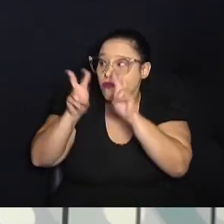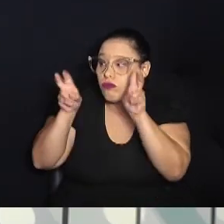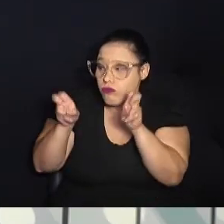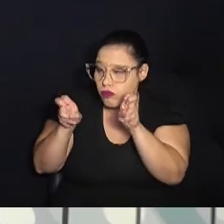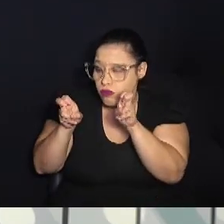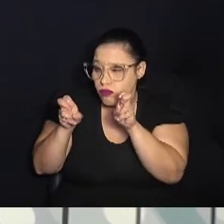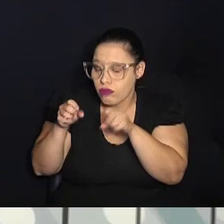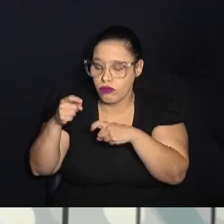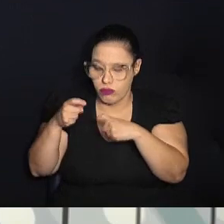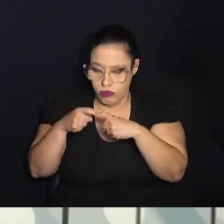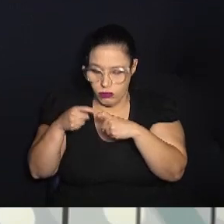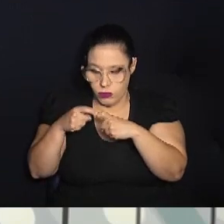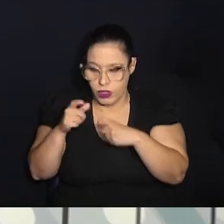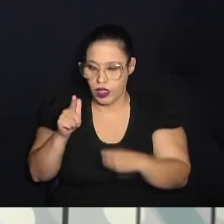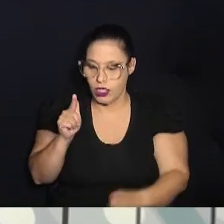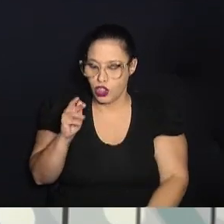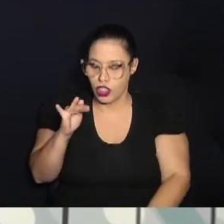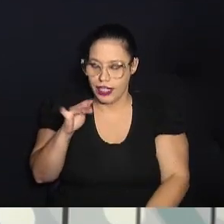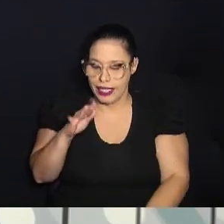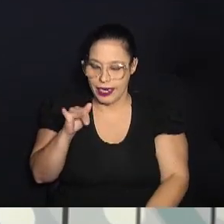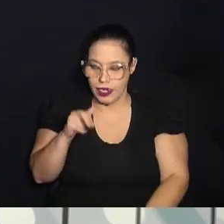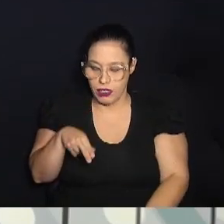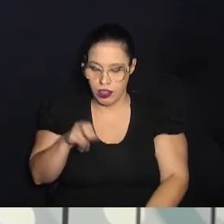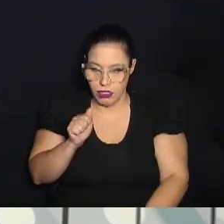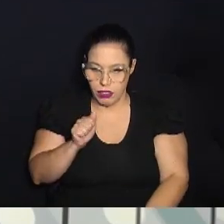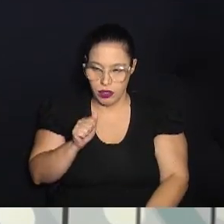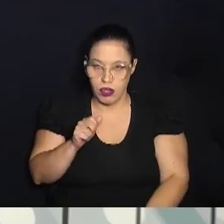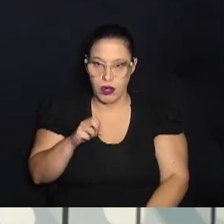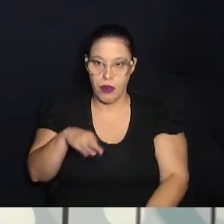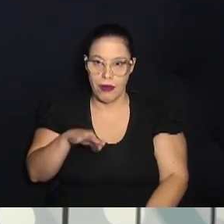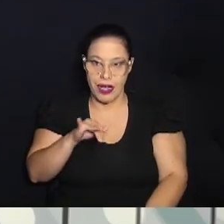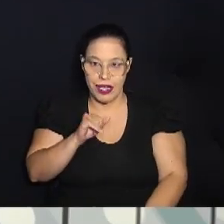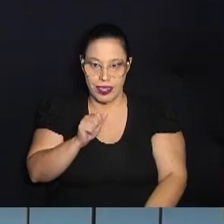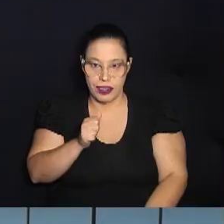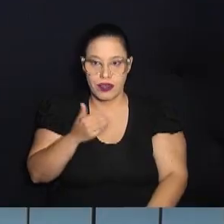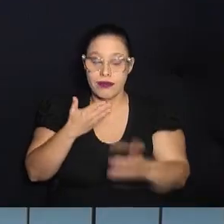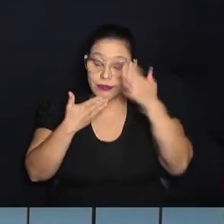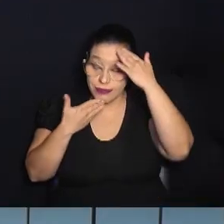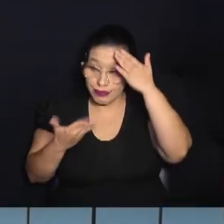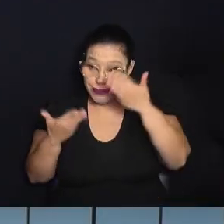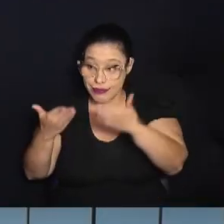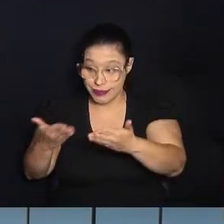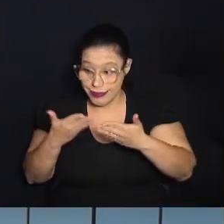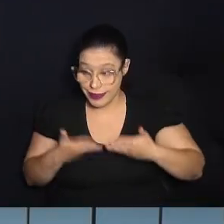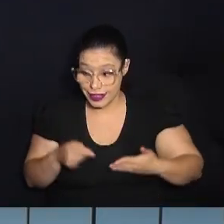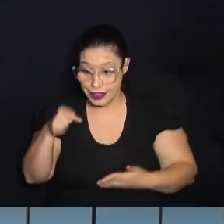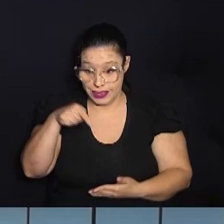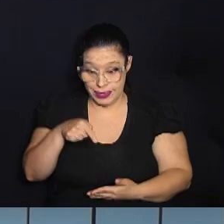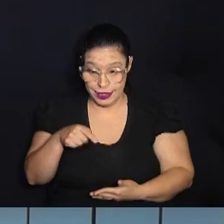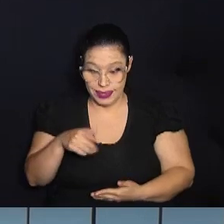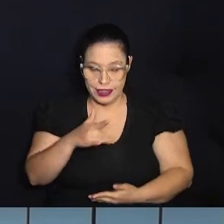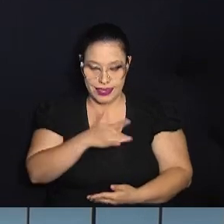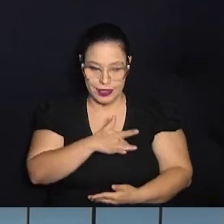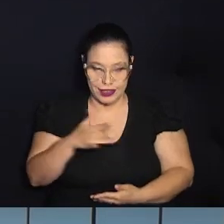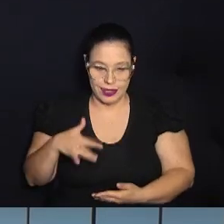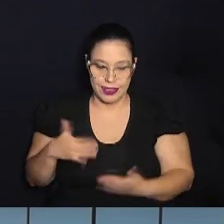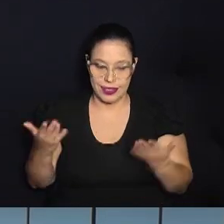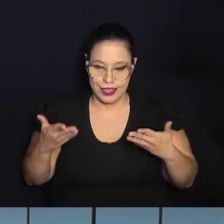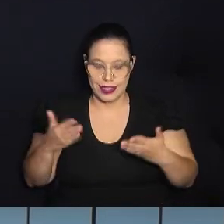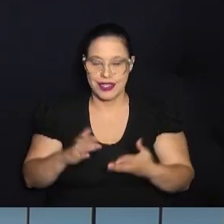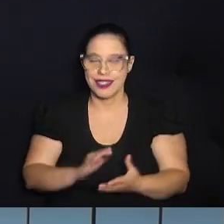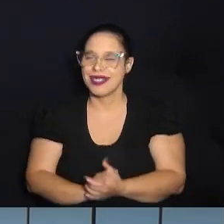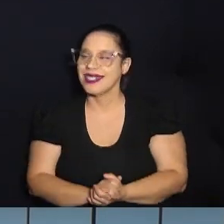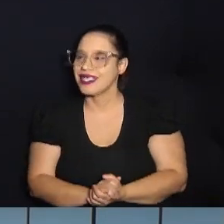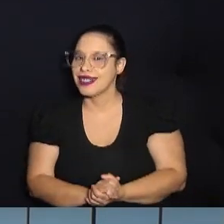esse assunto é a médica geriatra Márcia Umbelino. Márcia, muito obrigada pela sua participação aqui no nosso